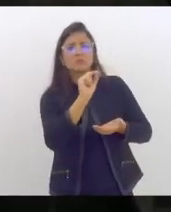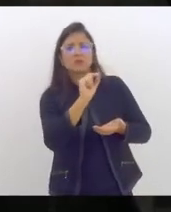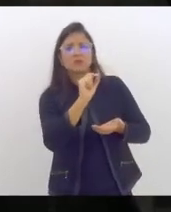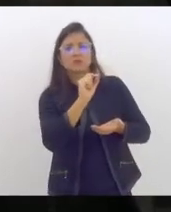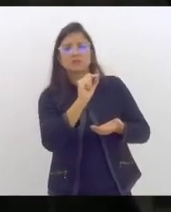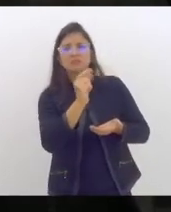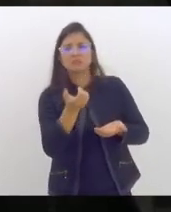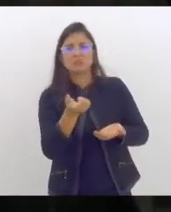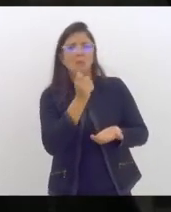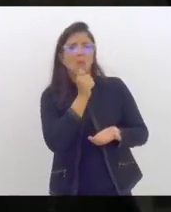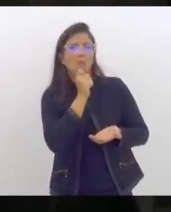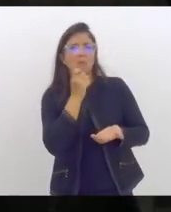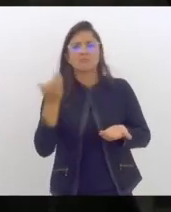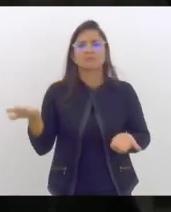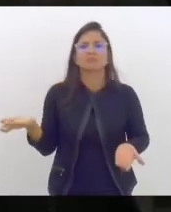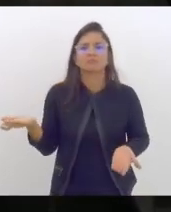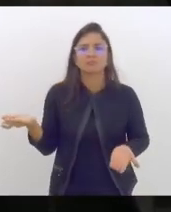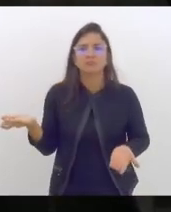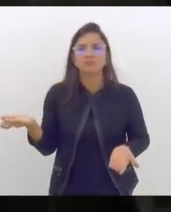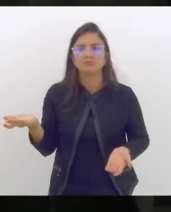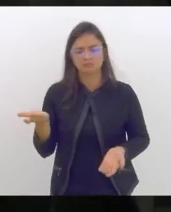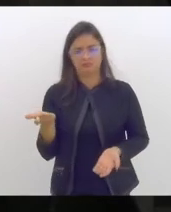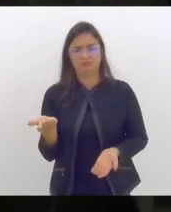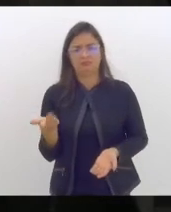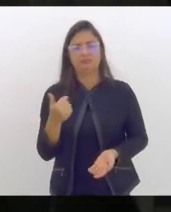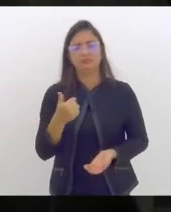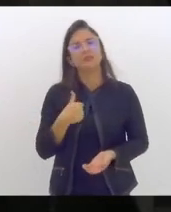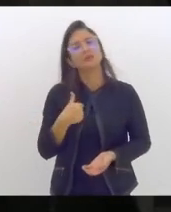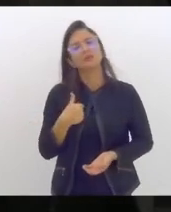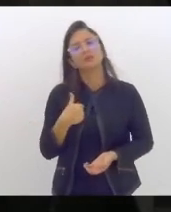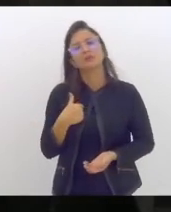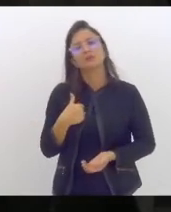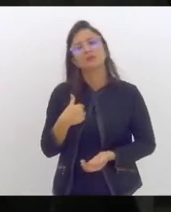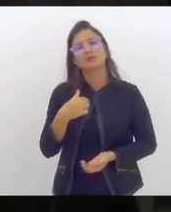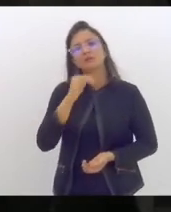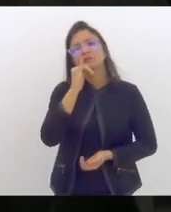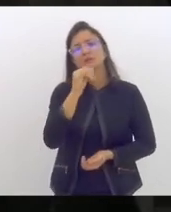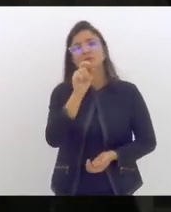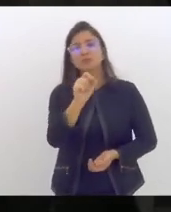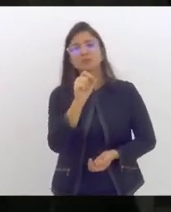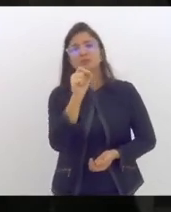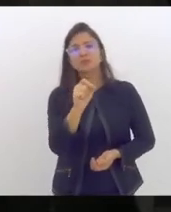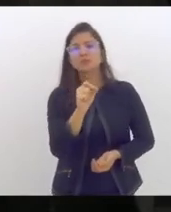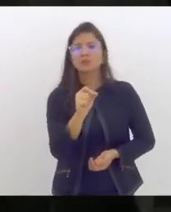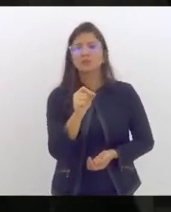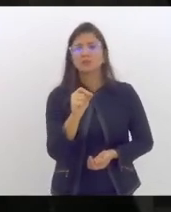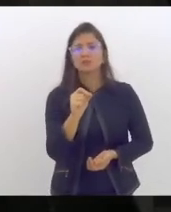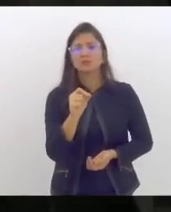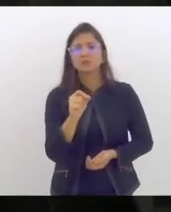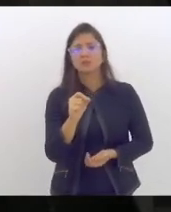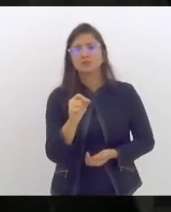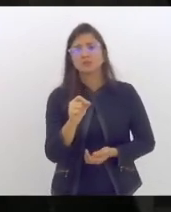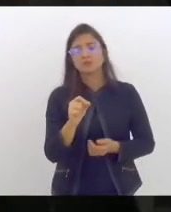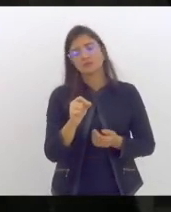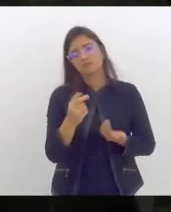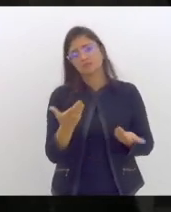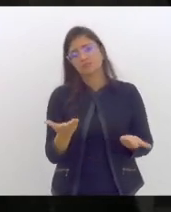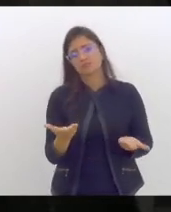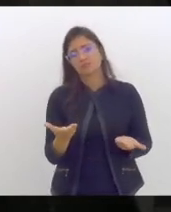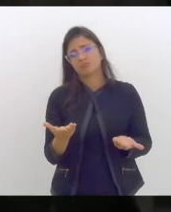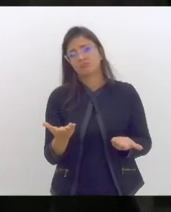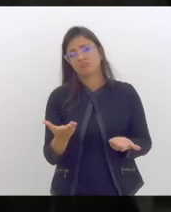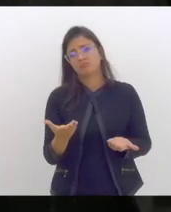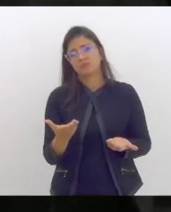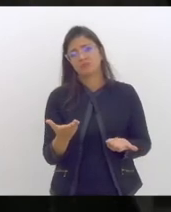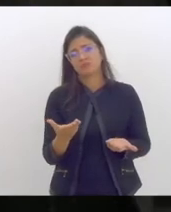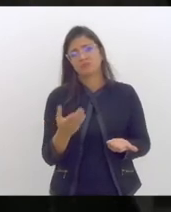fonte 100. Então, o que estou querendo dizer é que está tudo lançado nas fontes